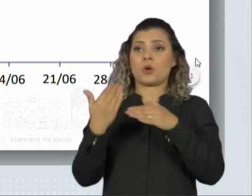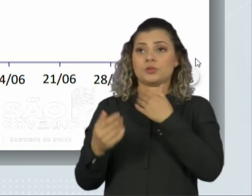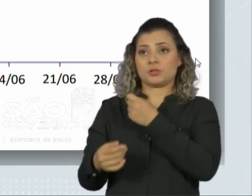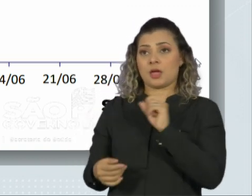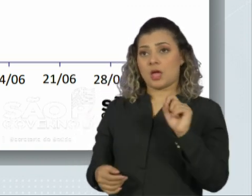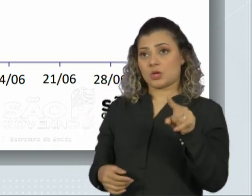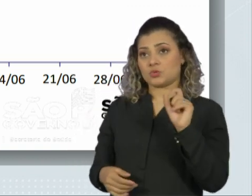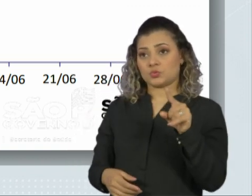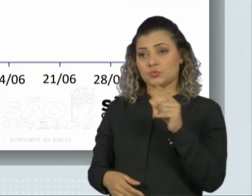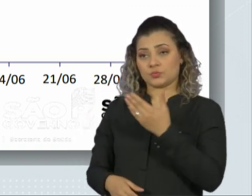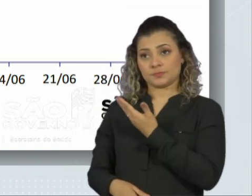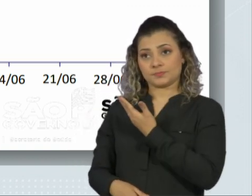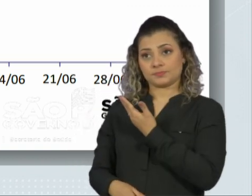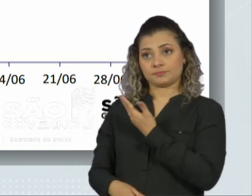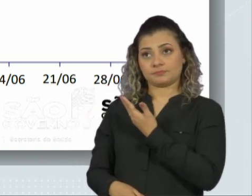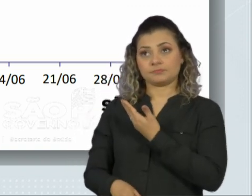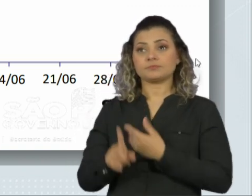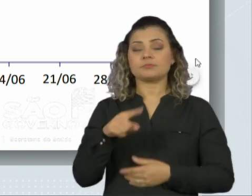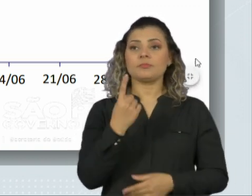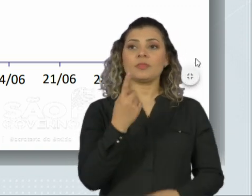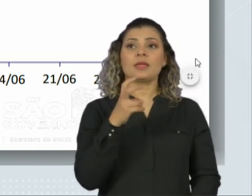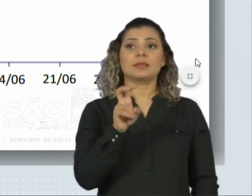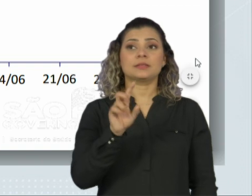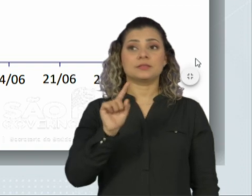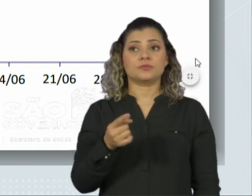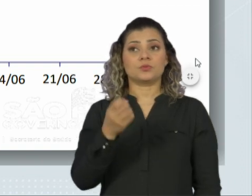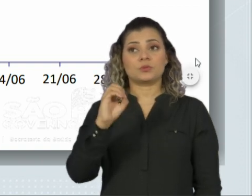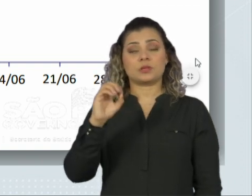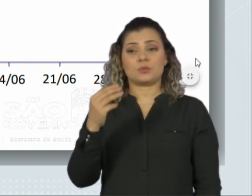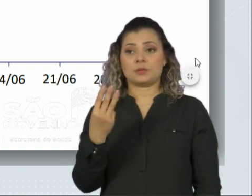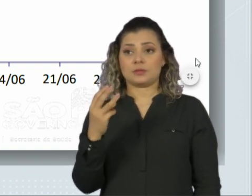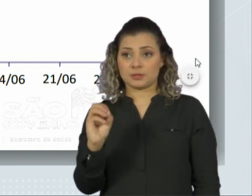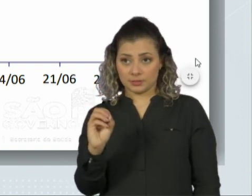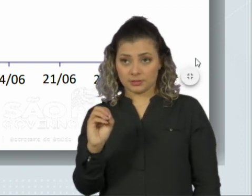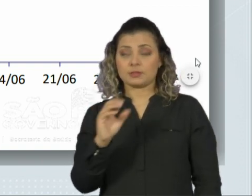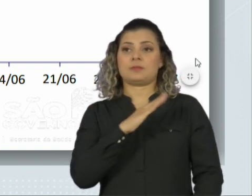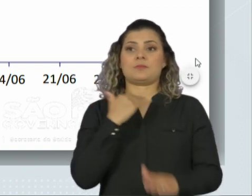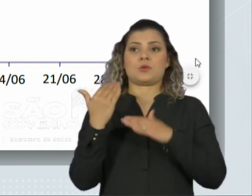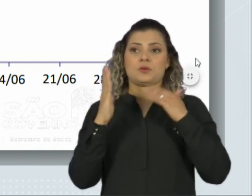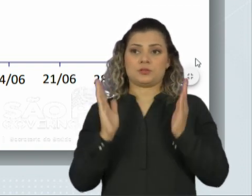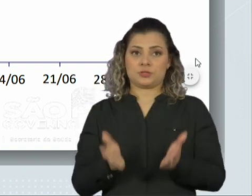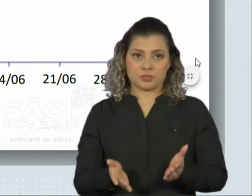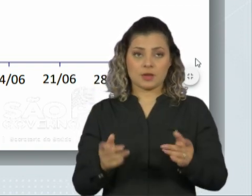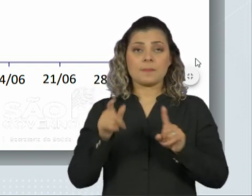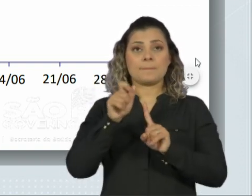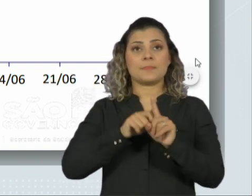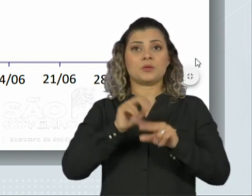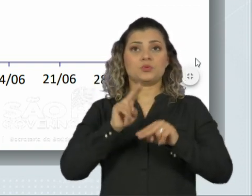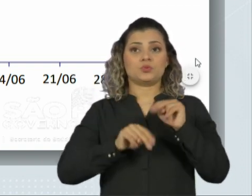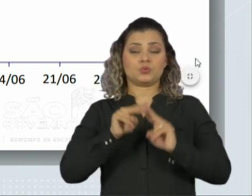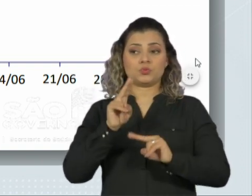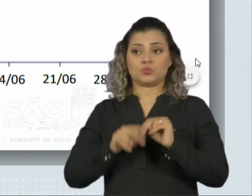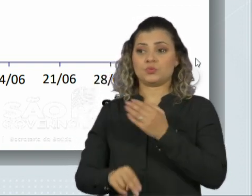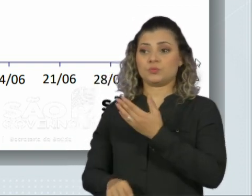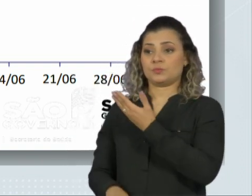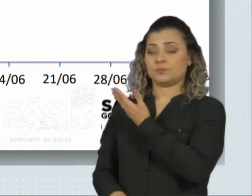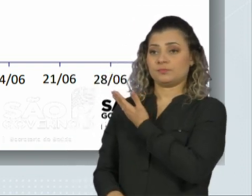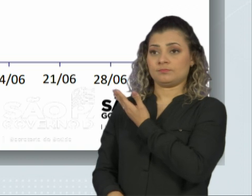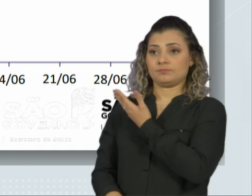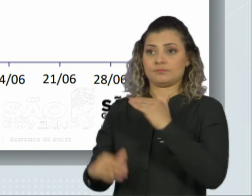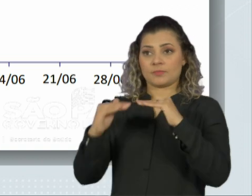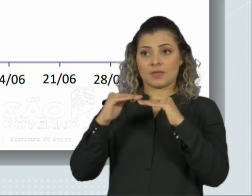15.030, que é o número de hoje acumulado para o fechamento do mês de junho, que está na faixa